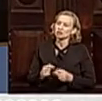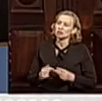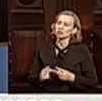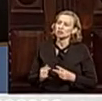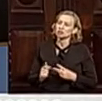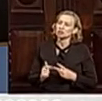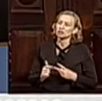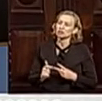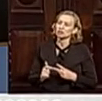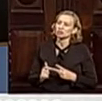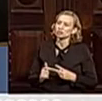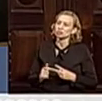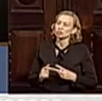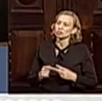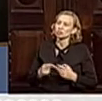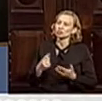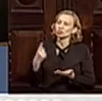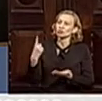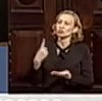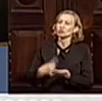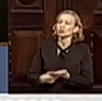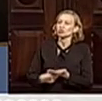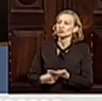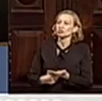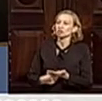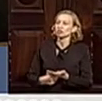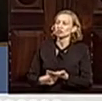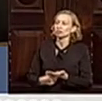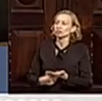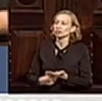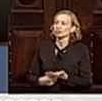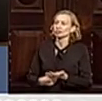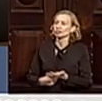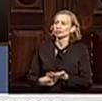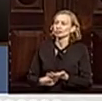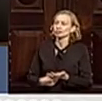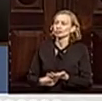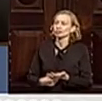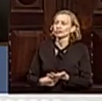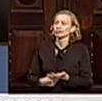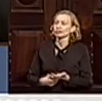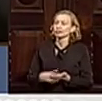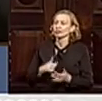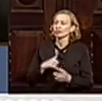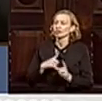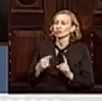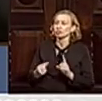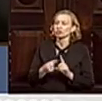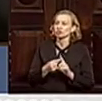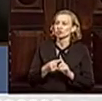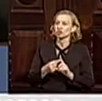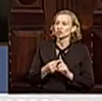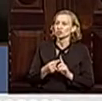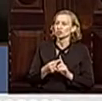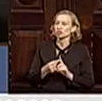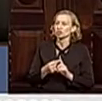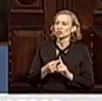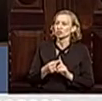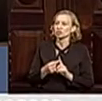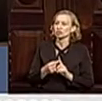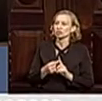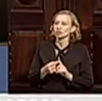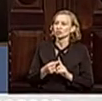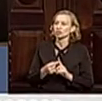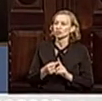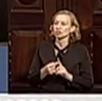advém do comprometimento do procedimento licitatório que tem por objeto a contratação da logística necessária